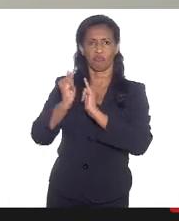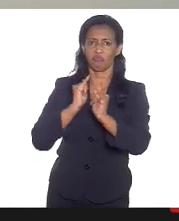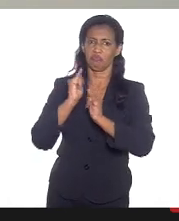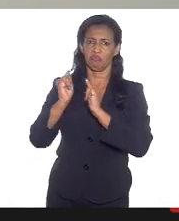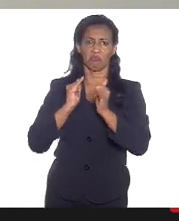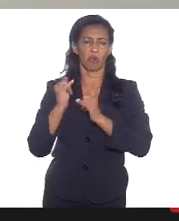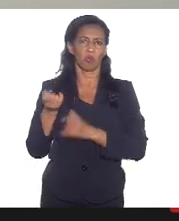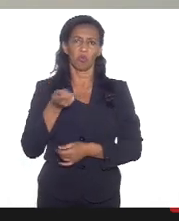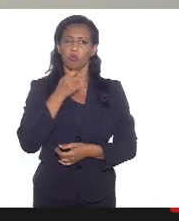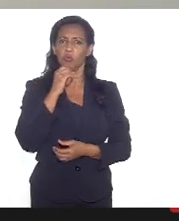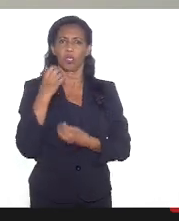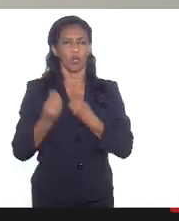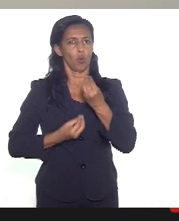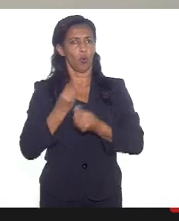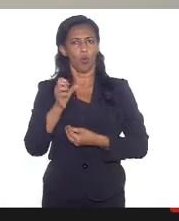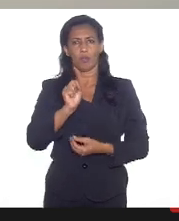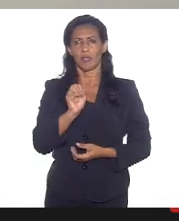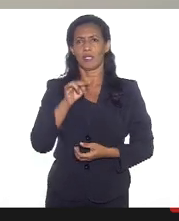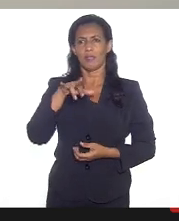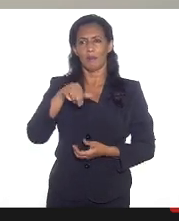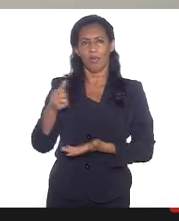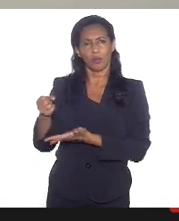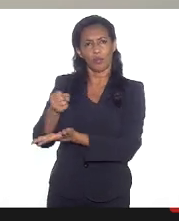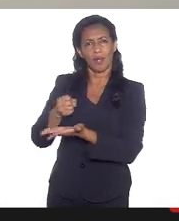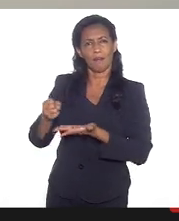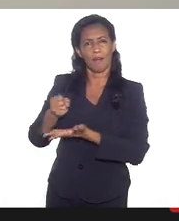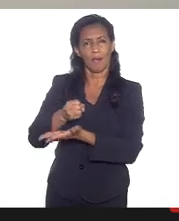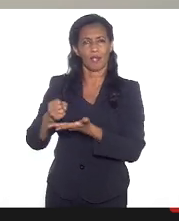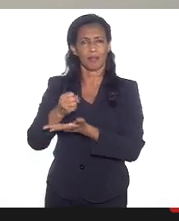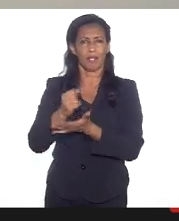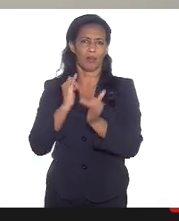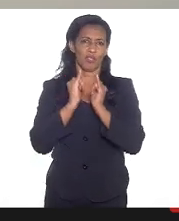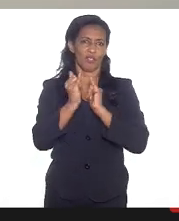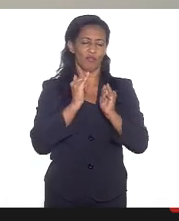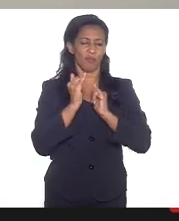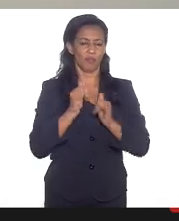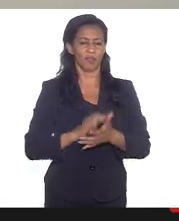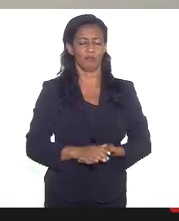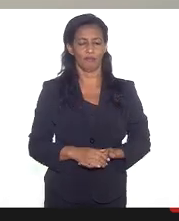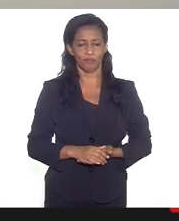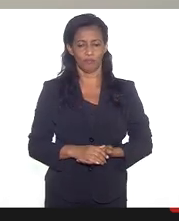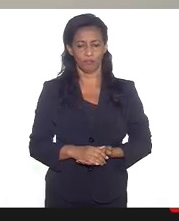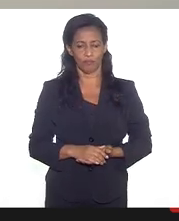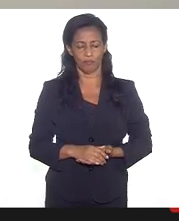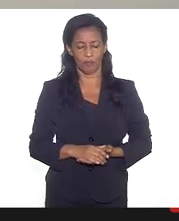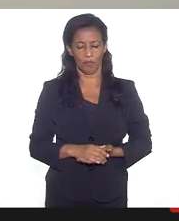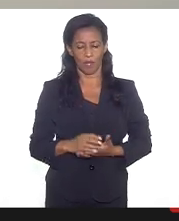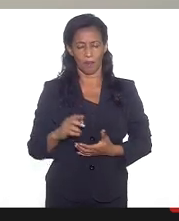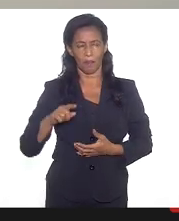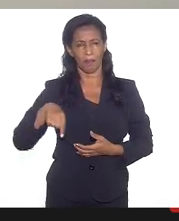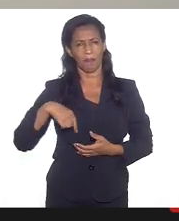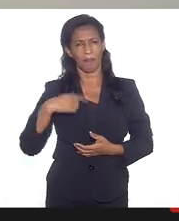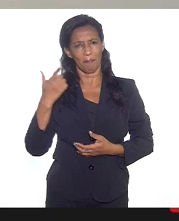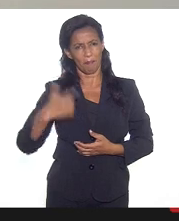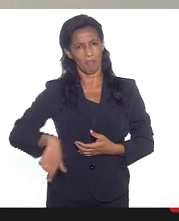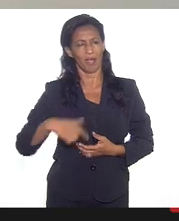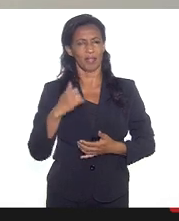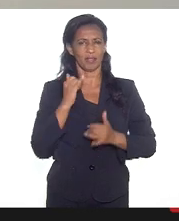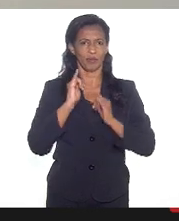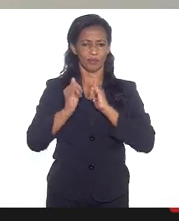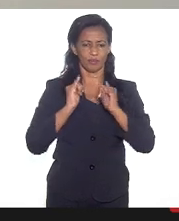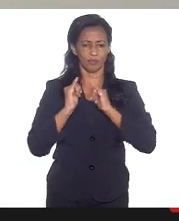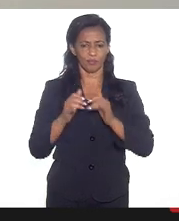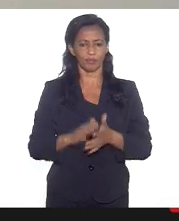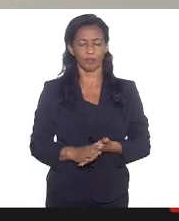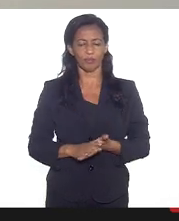ser alimentado. Esse Petro, ele traz basicamente o DAP e o Boletim Mensal de Produção. Eu queria trazer mais duas informações sobre